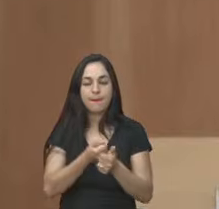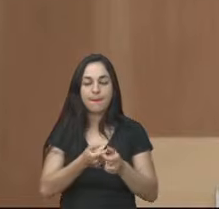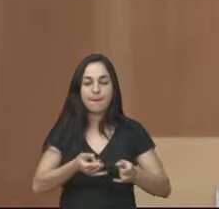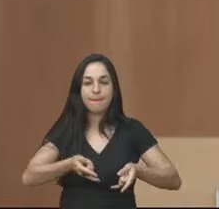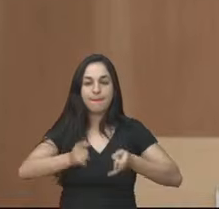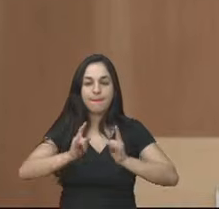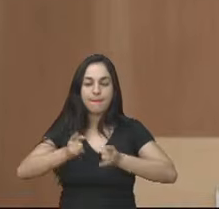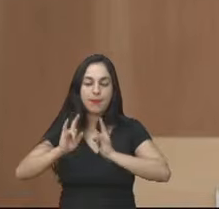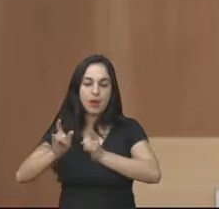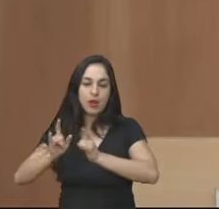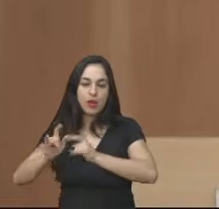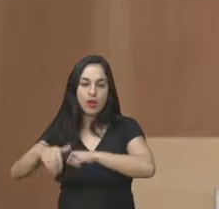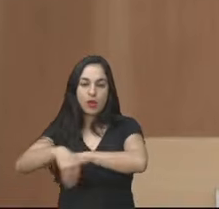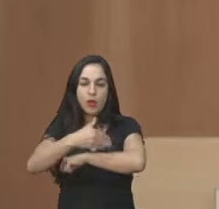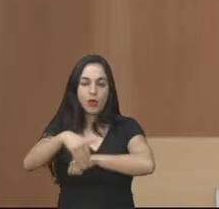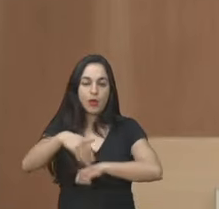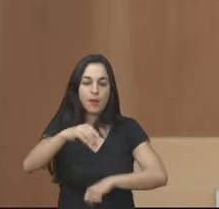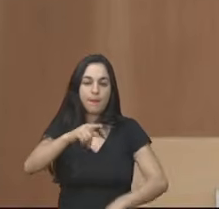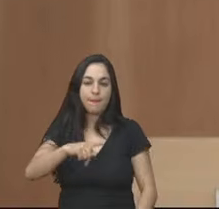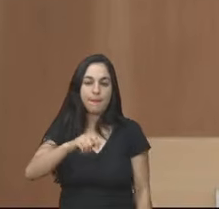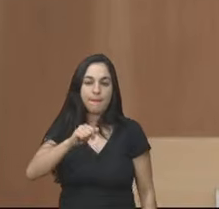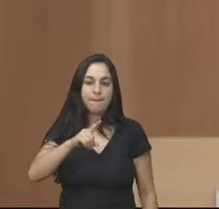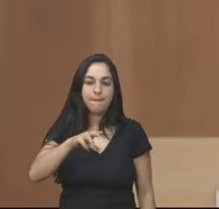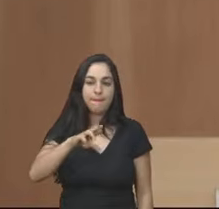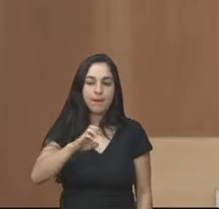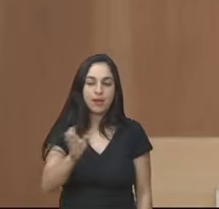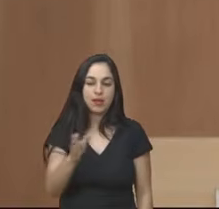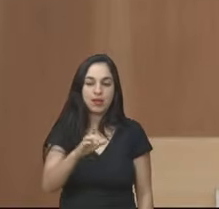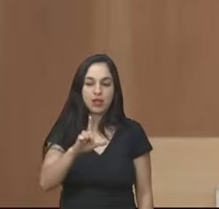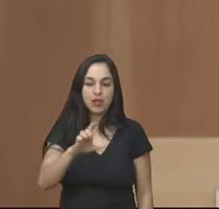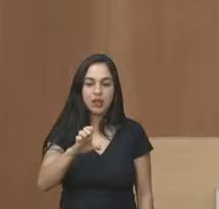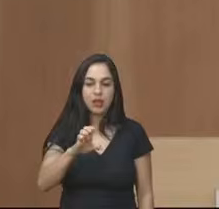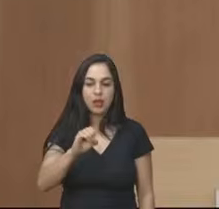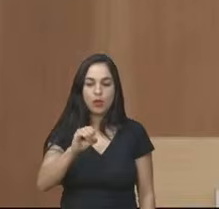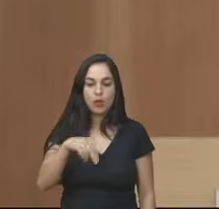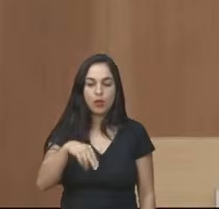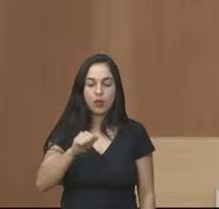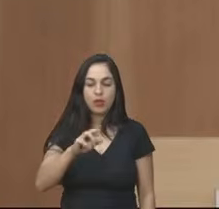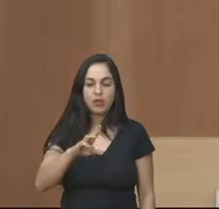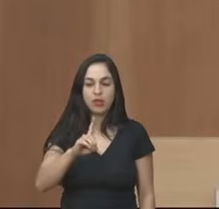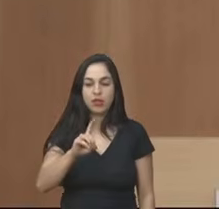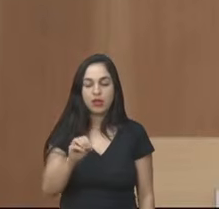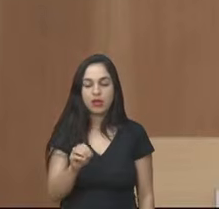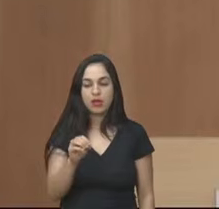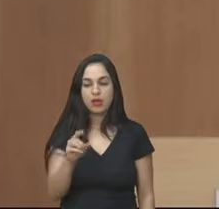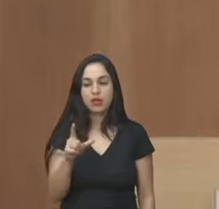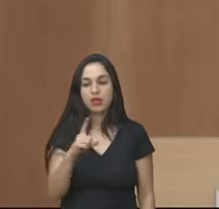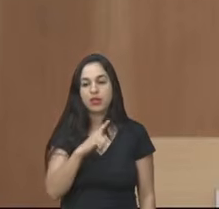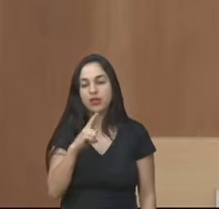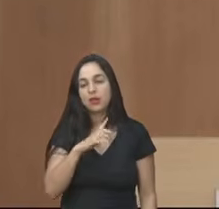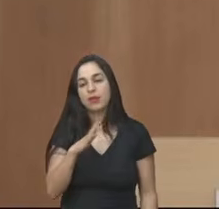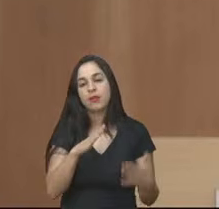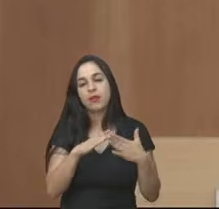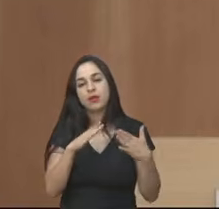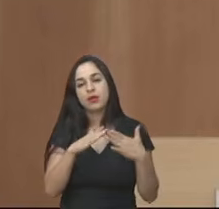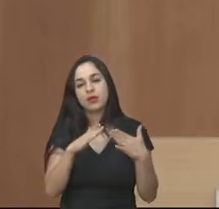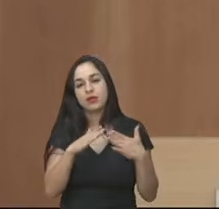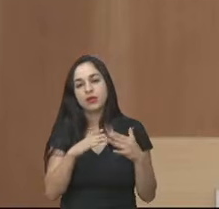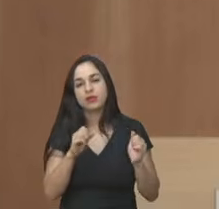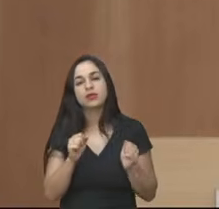rua Padre Leonardo de Campos, ou circulação pela calçada da Avenida Pereira Campos, seja atendida e que os moradores tenham essa